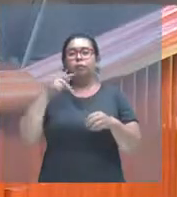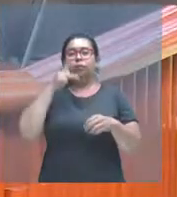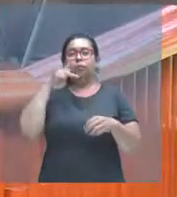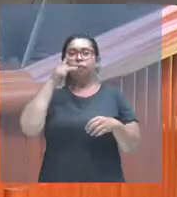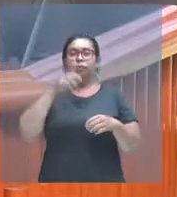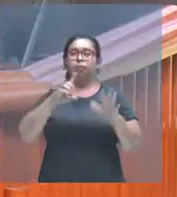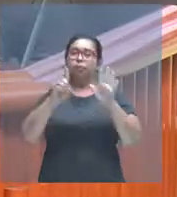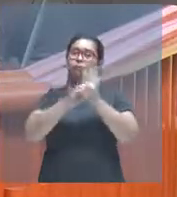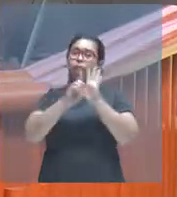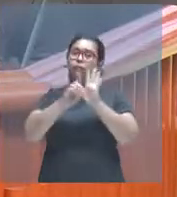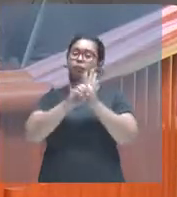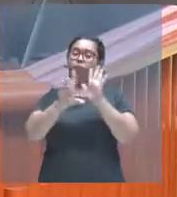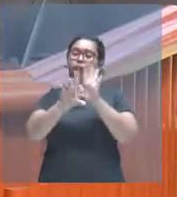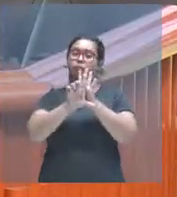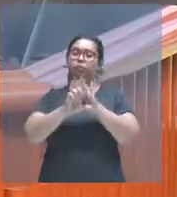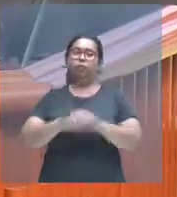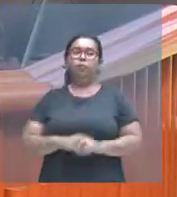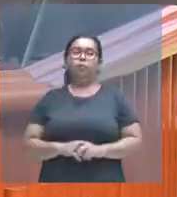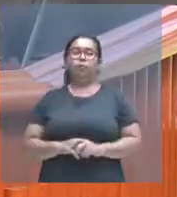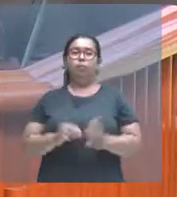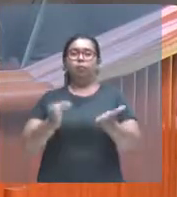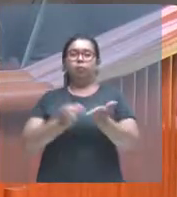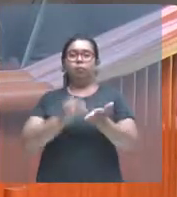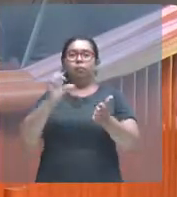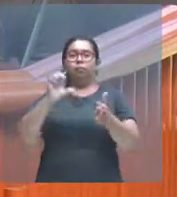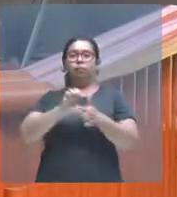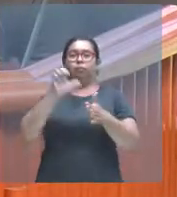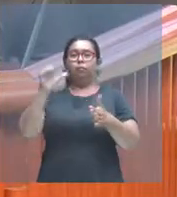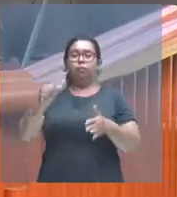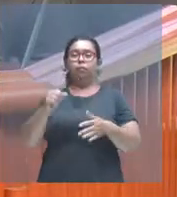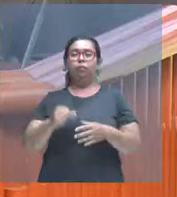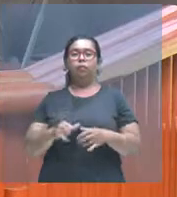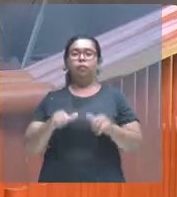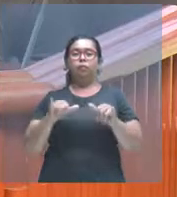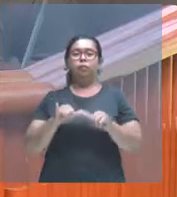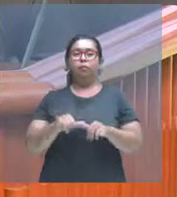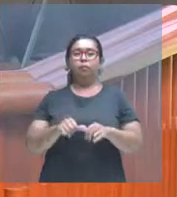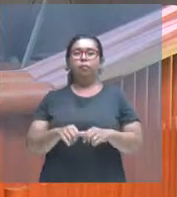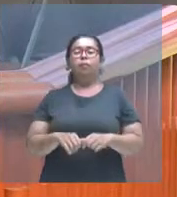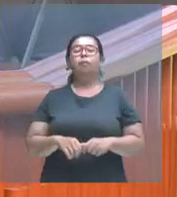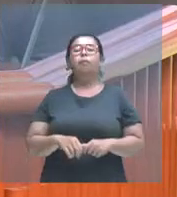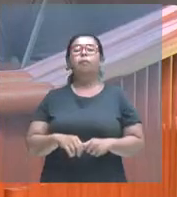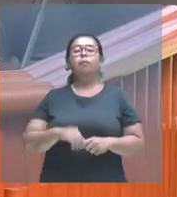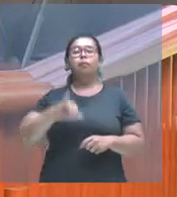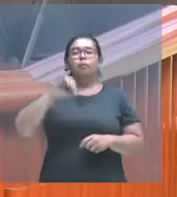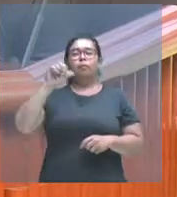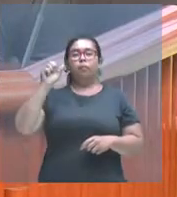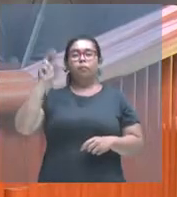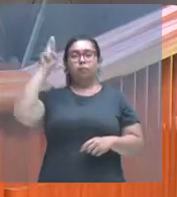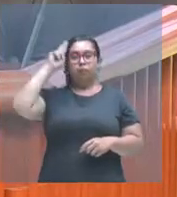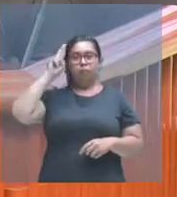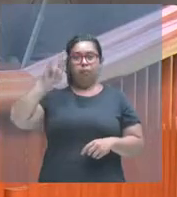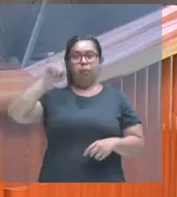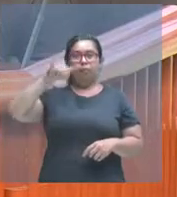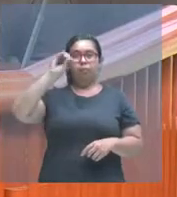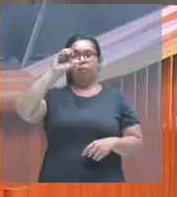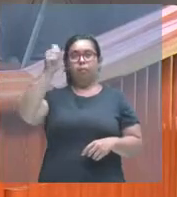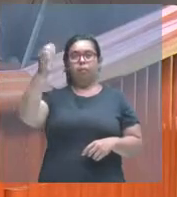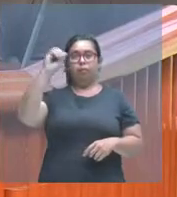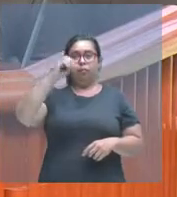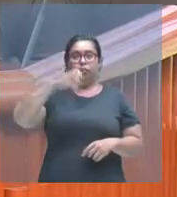seguinte decreto legislativo. Artigo 1º. Ficou outorgado ao senhor João Gonçalves Lima, João Baiano, o